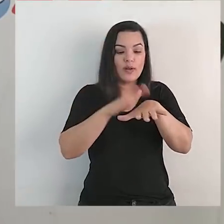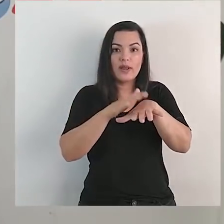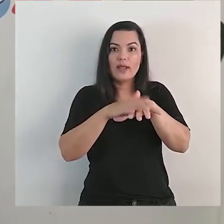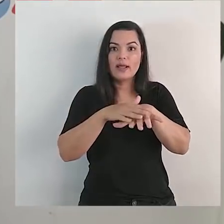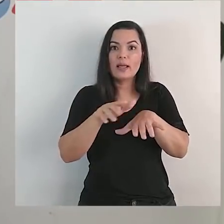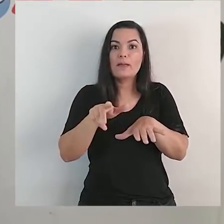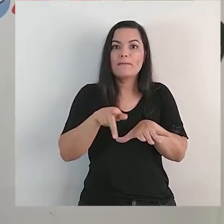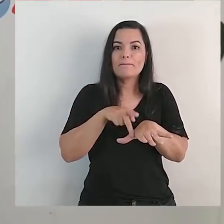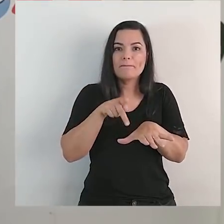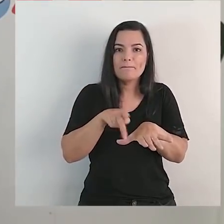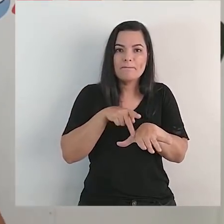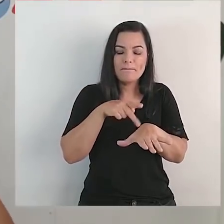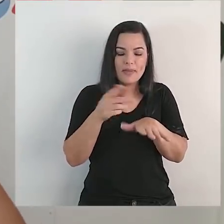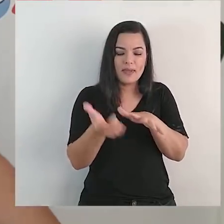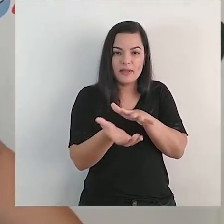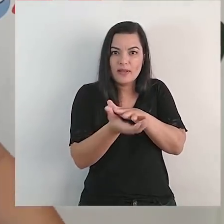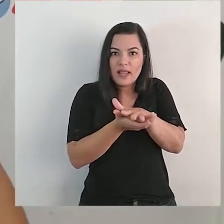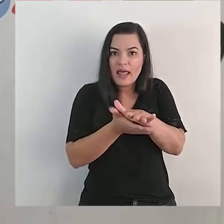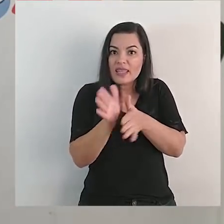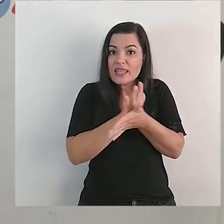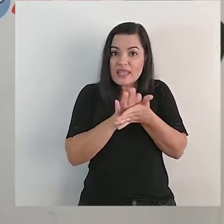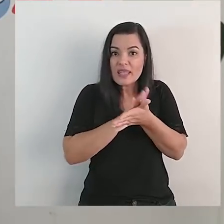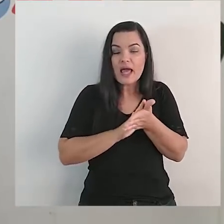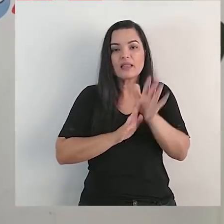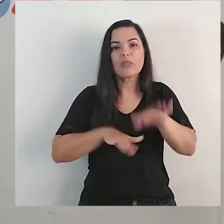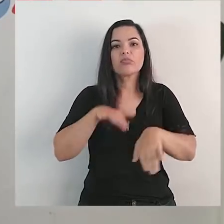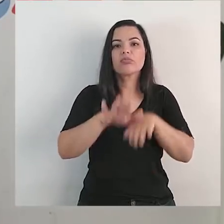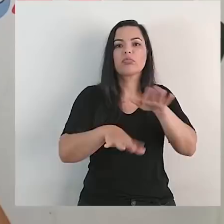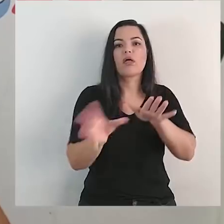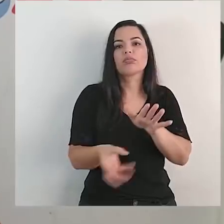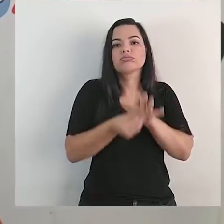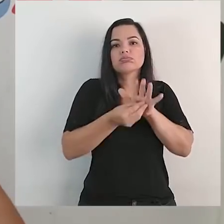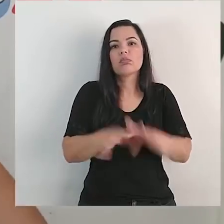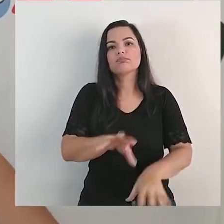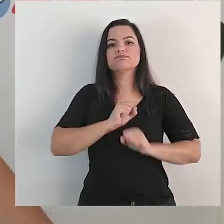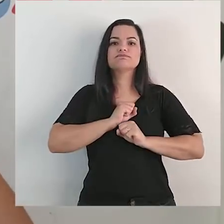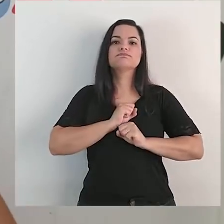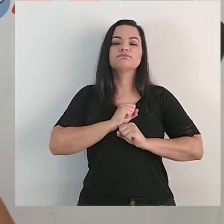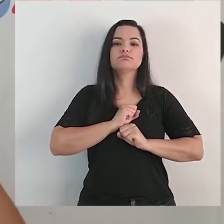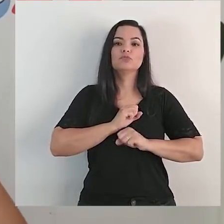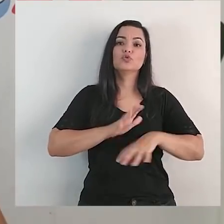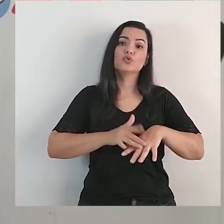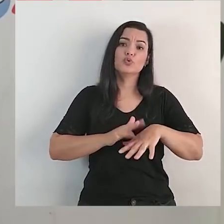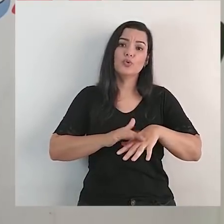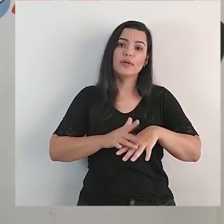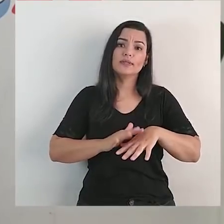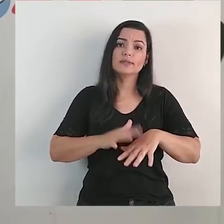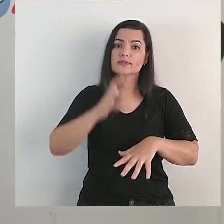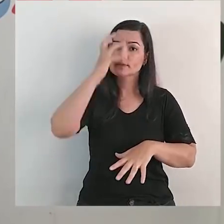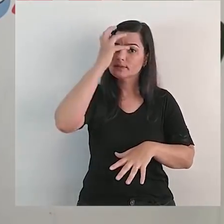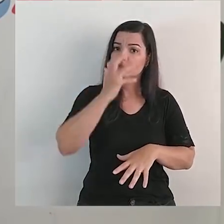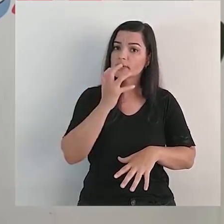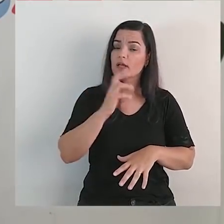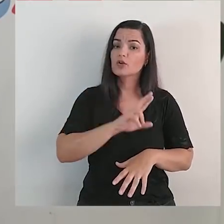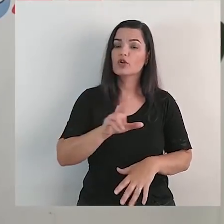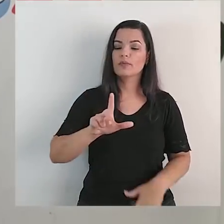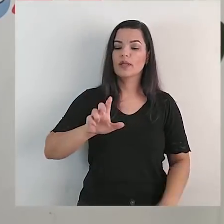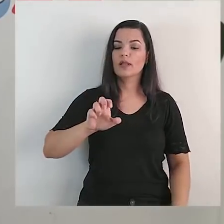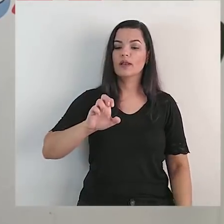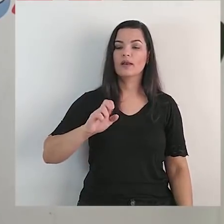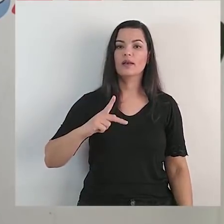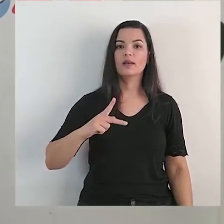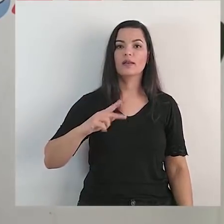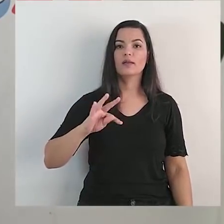descalço nesses lugares podem ser contaminadas e adquirirem uma doença chamada